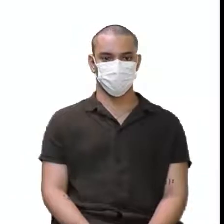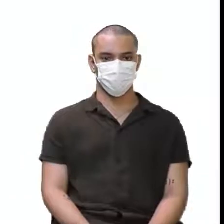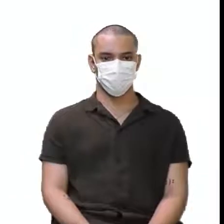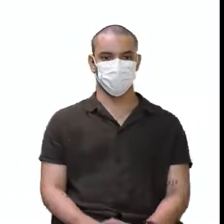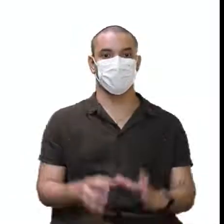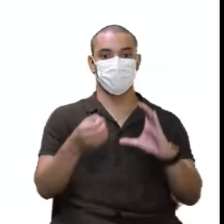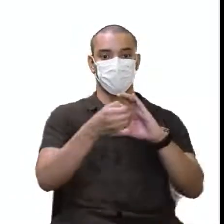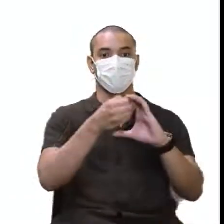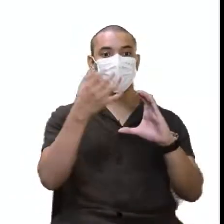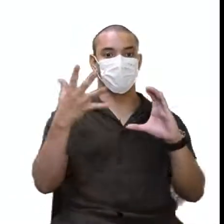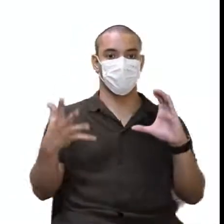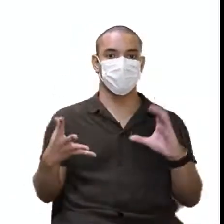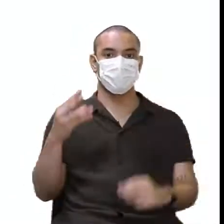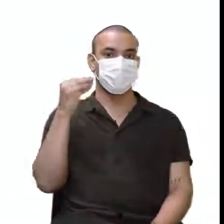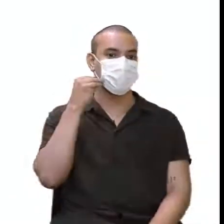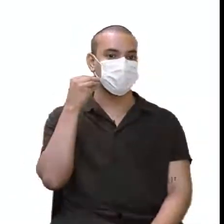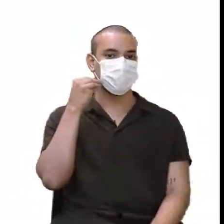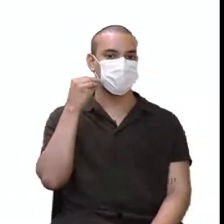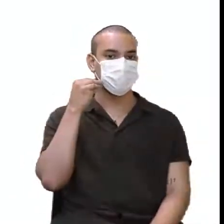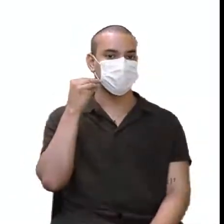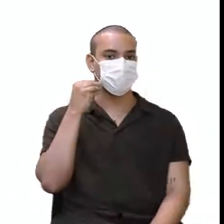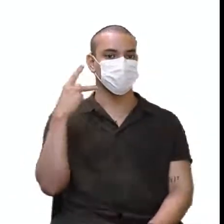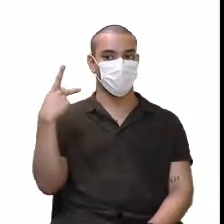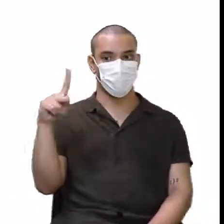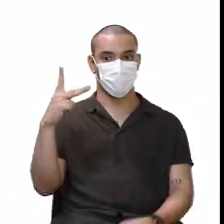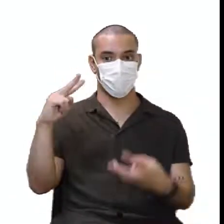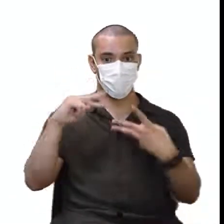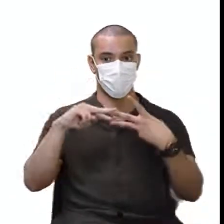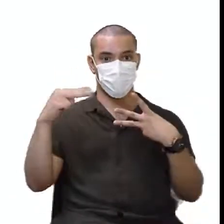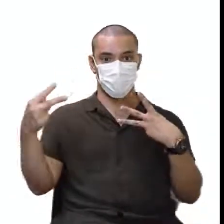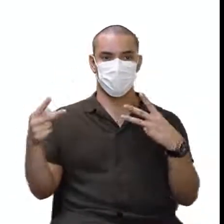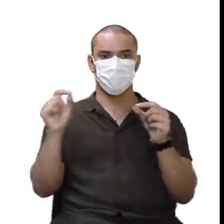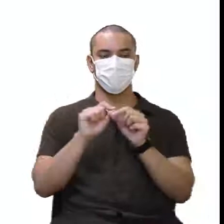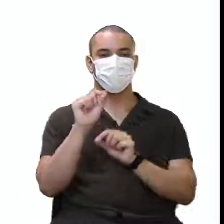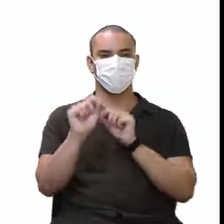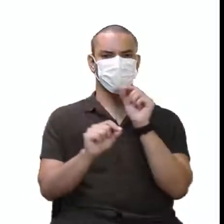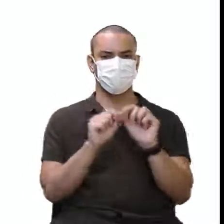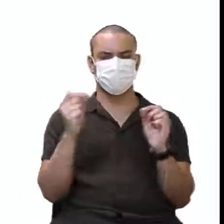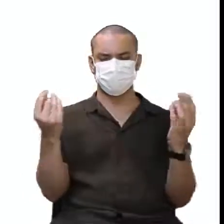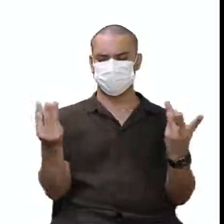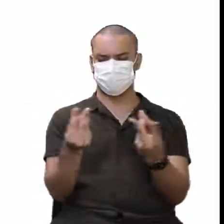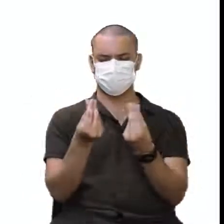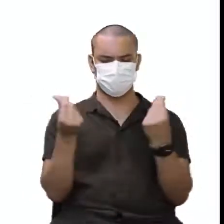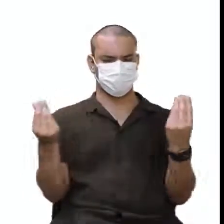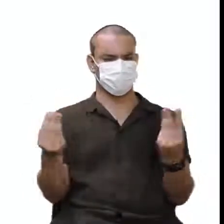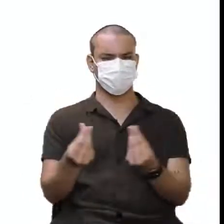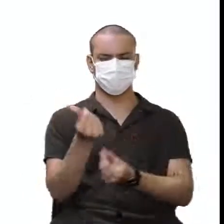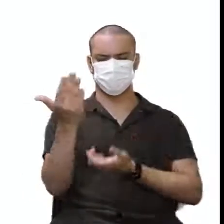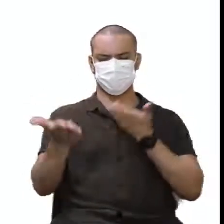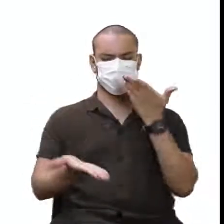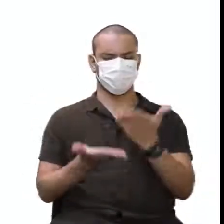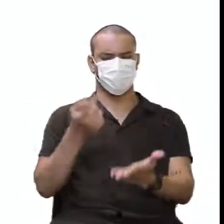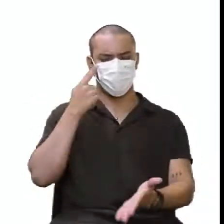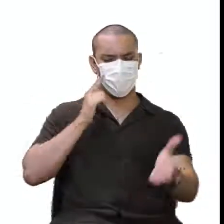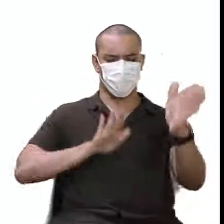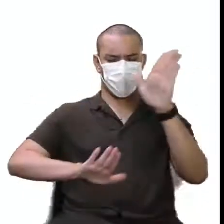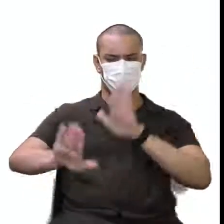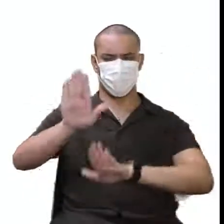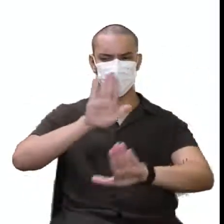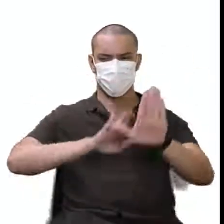A característica experimental de Mendel. Então, ele foi muito minucioso, muito cauteloso em